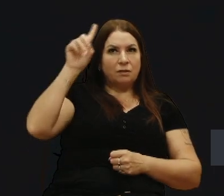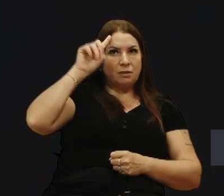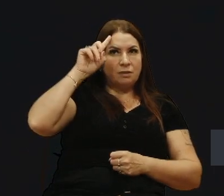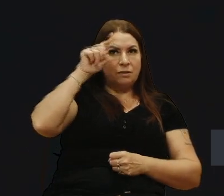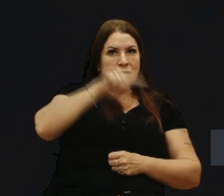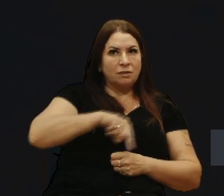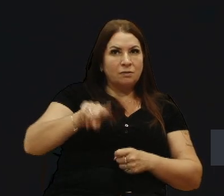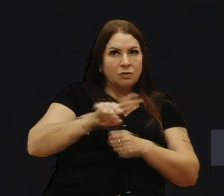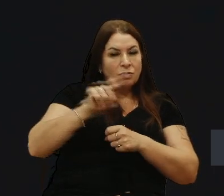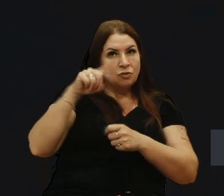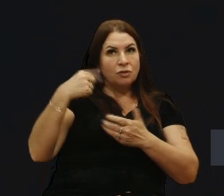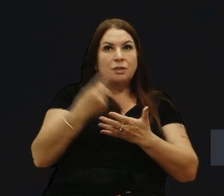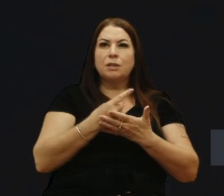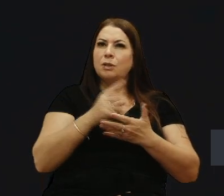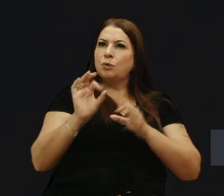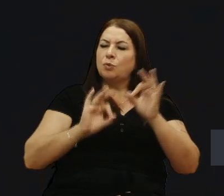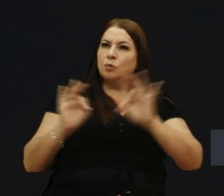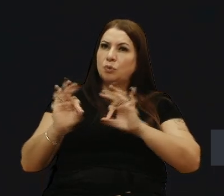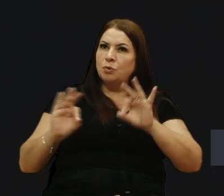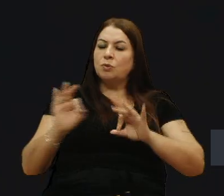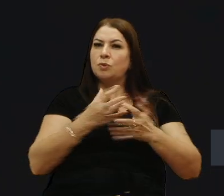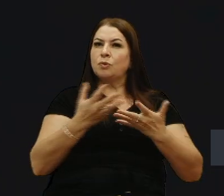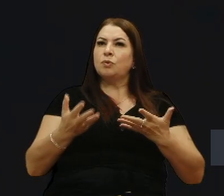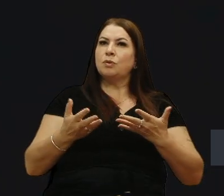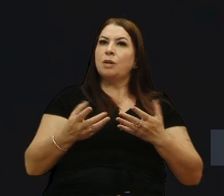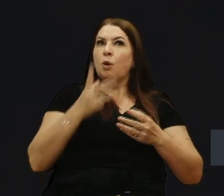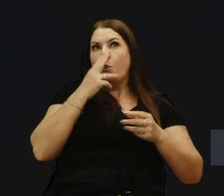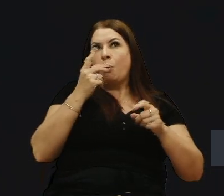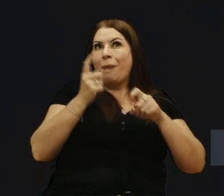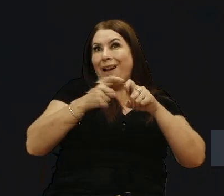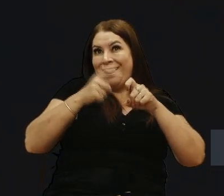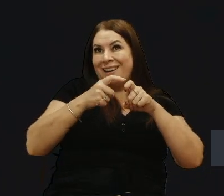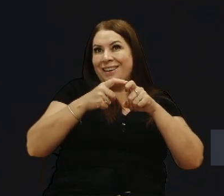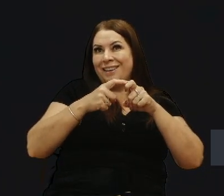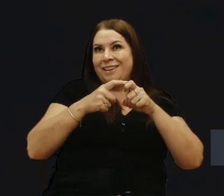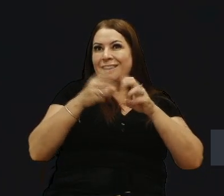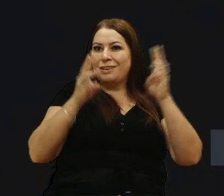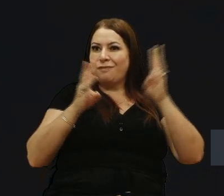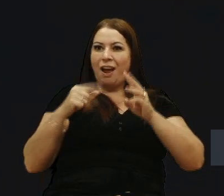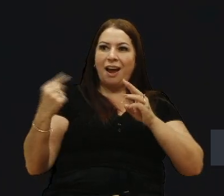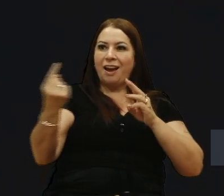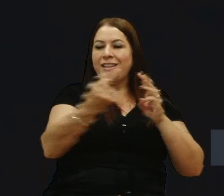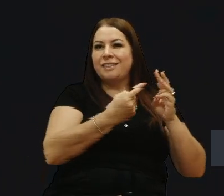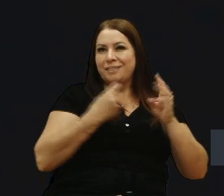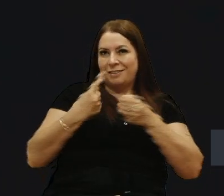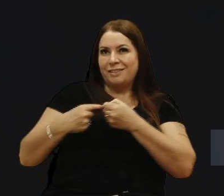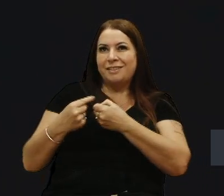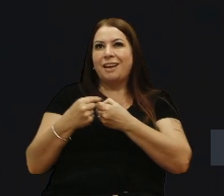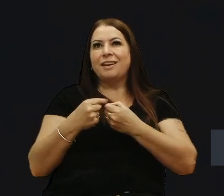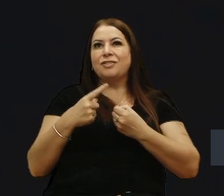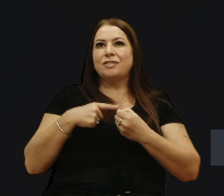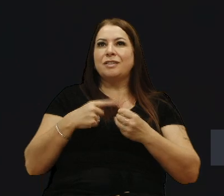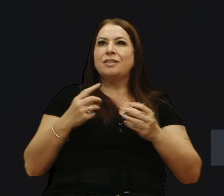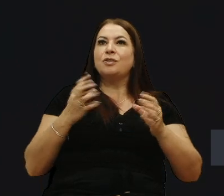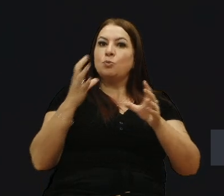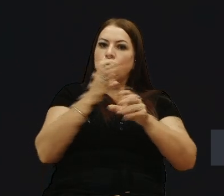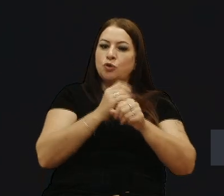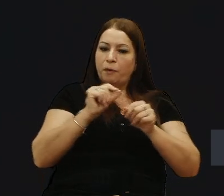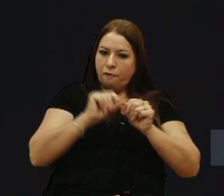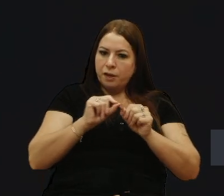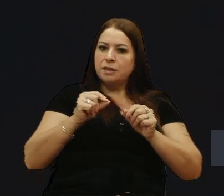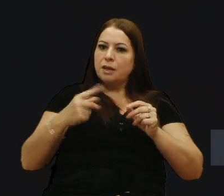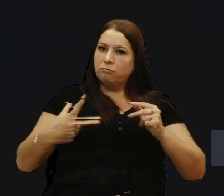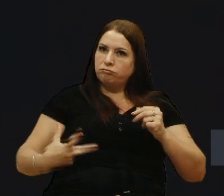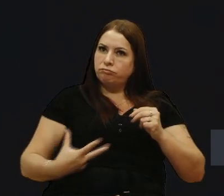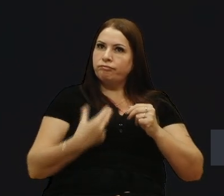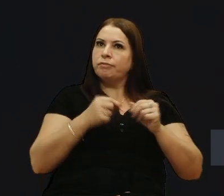equipado, né, ele tem toda a questão, né, ele é uma clínica móvel, né, prefeito, né, onde que vai se receber o bichinho, vai se fazer o procedimento,